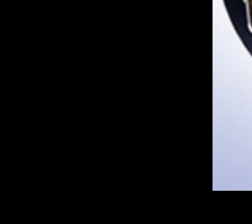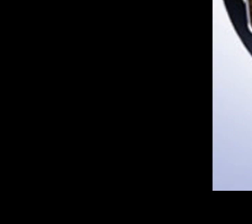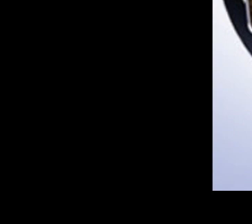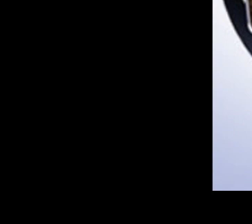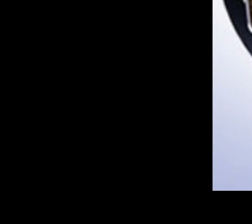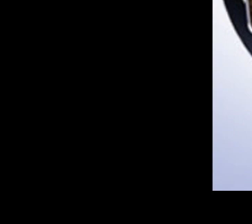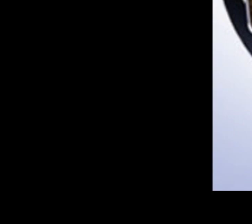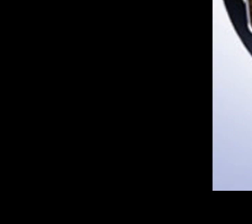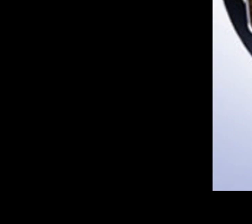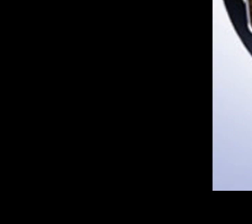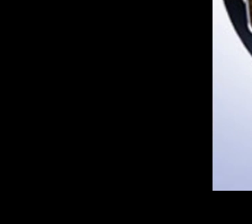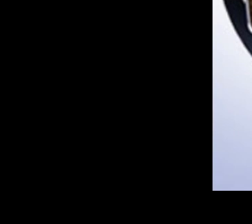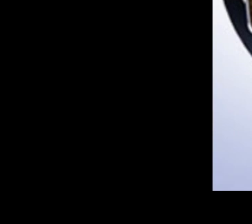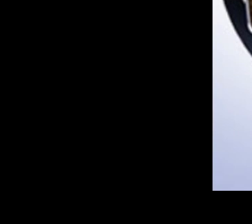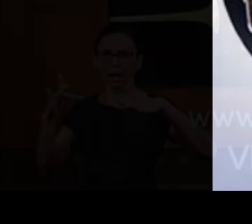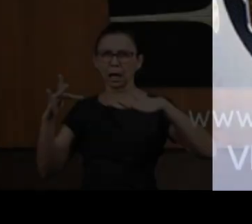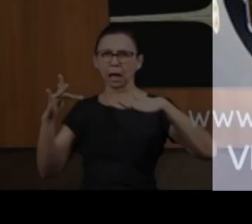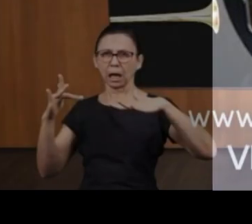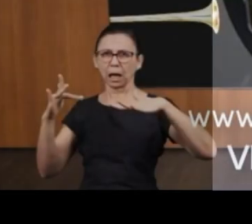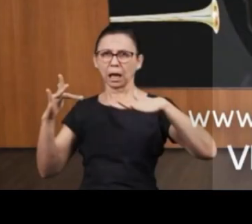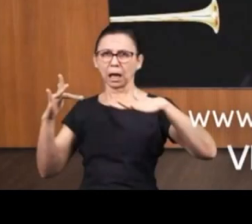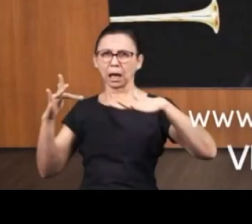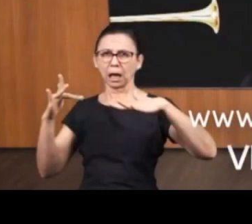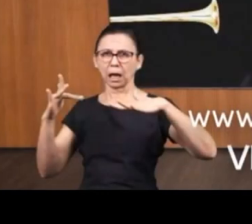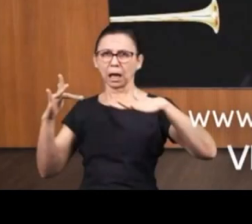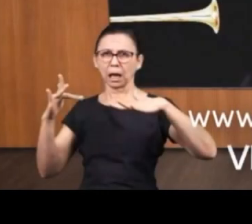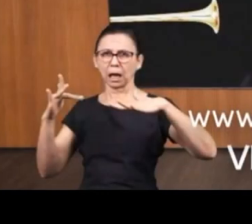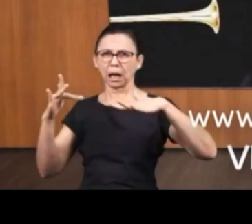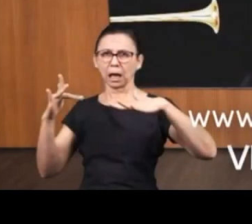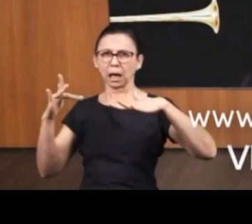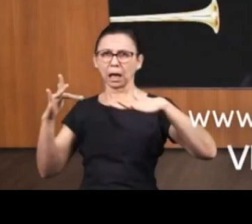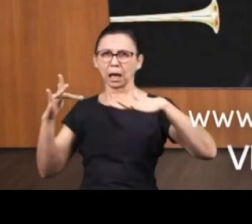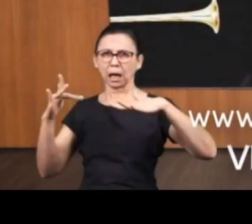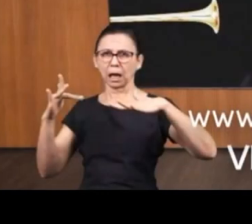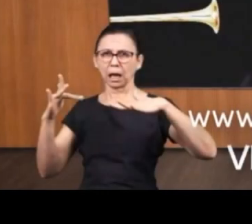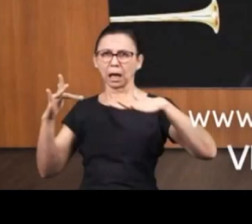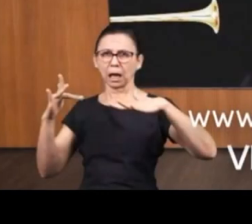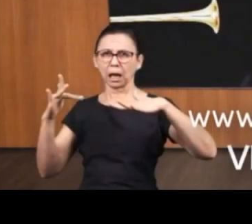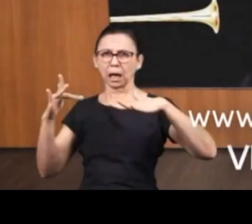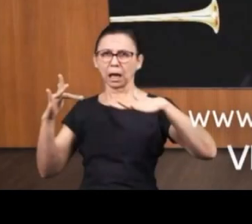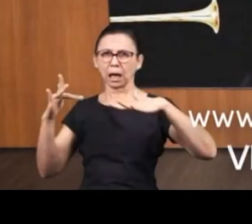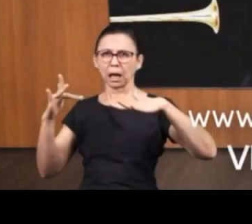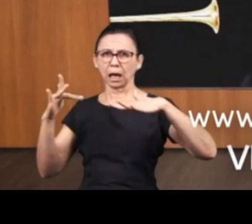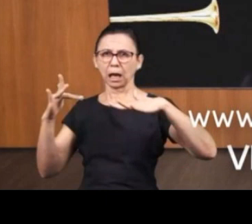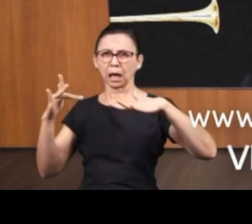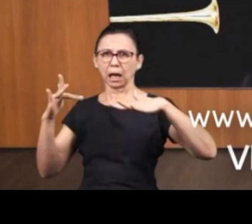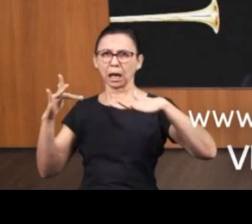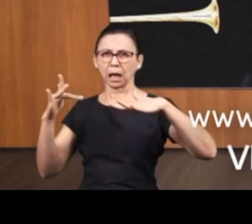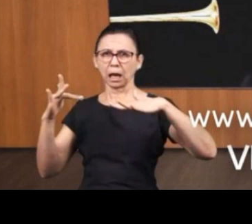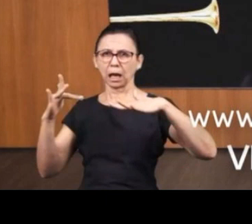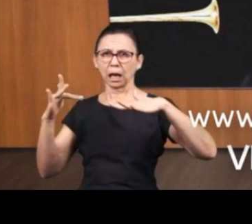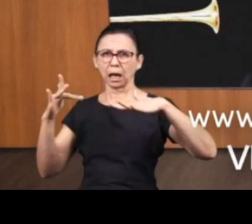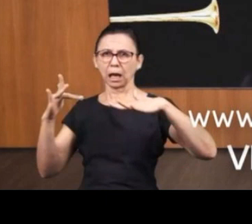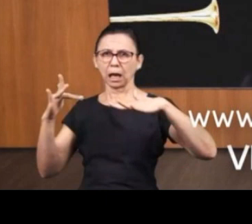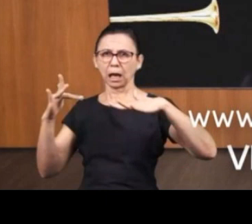olá, eu quero te fazer um convite todo especial. Neste fim de semana um programa feito pra você e toda a sua família,